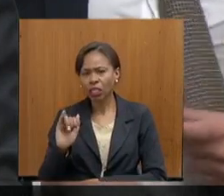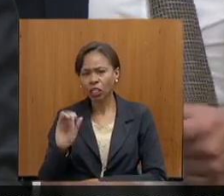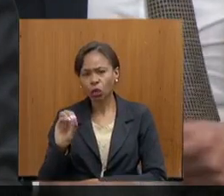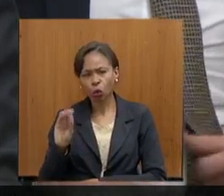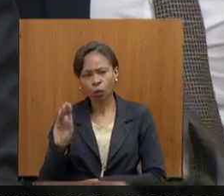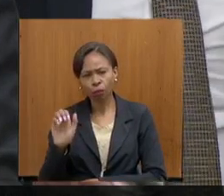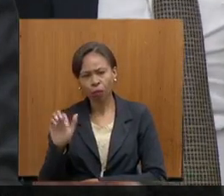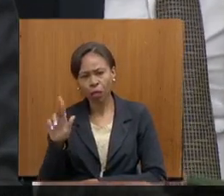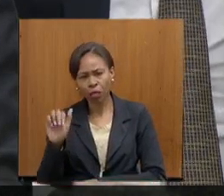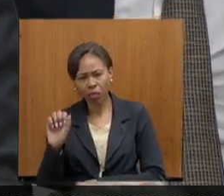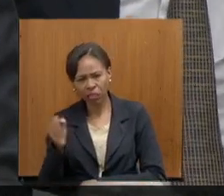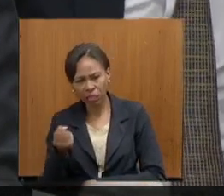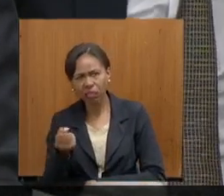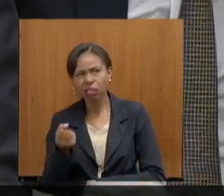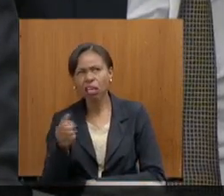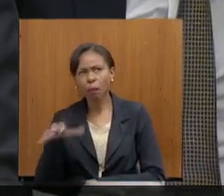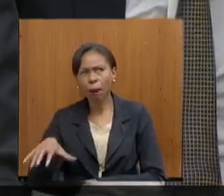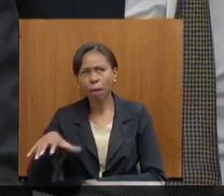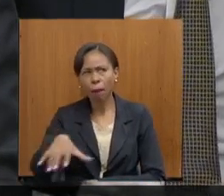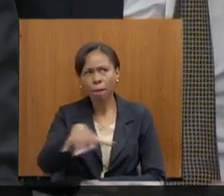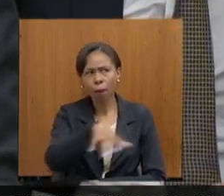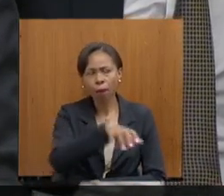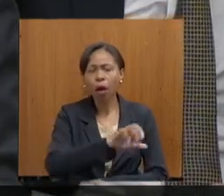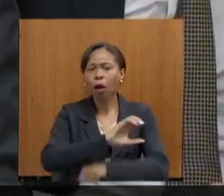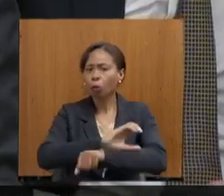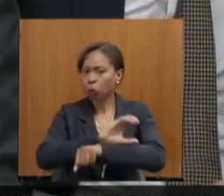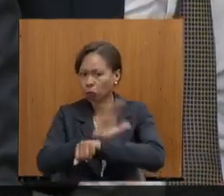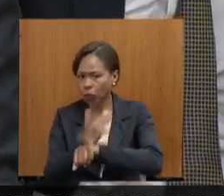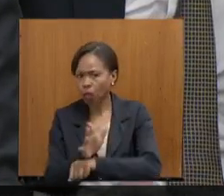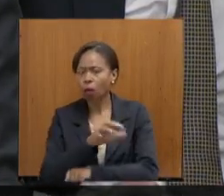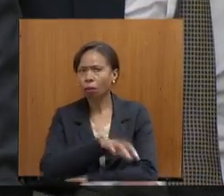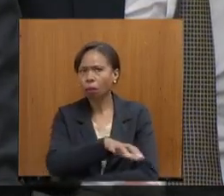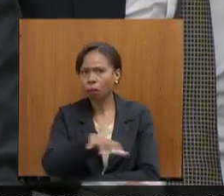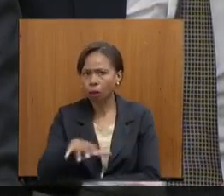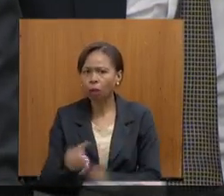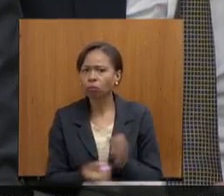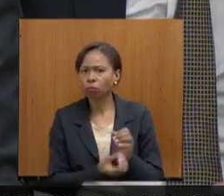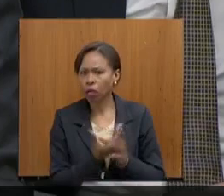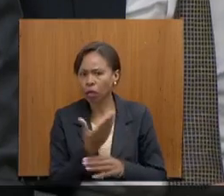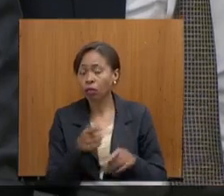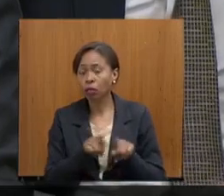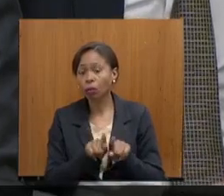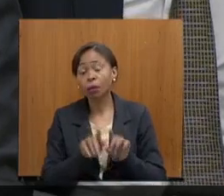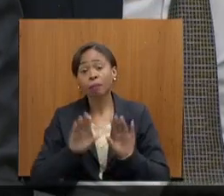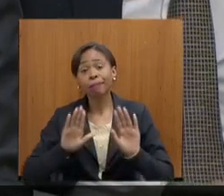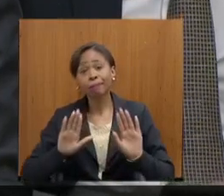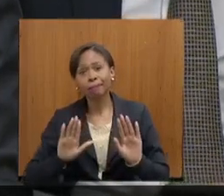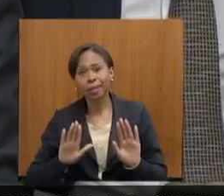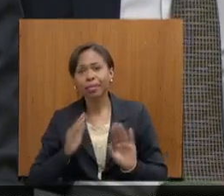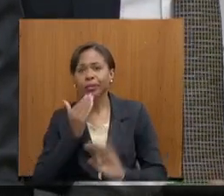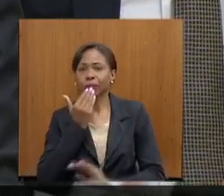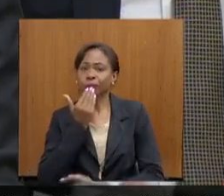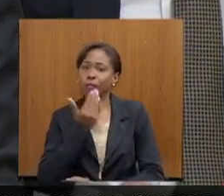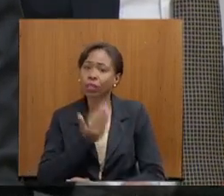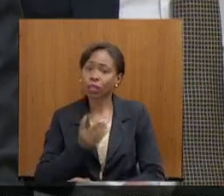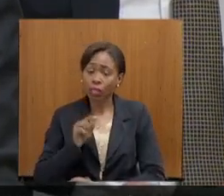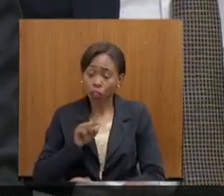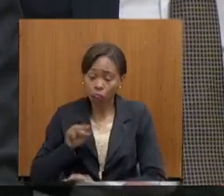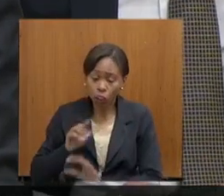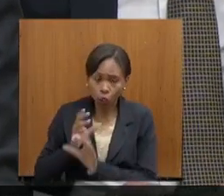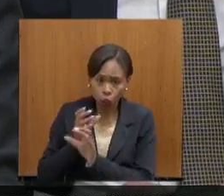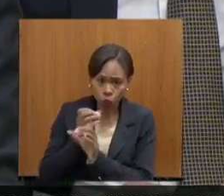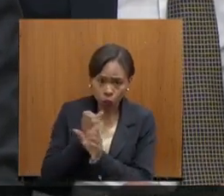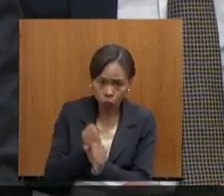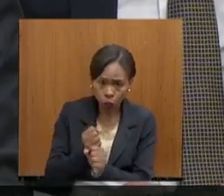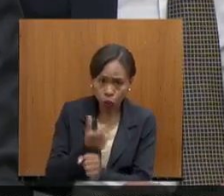foram ampliadas também em Montes Claros e Manu solicitando o senhor que dessas 200